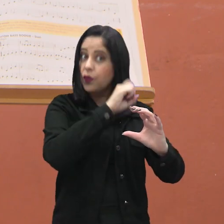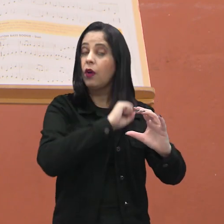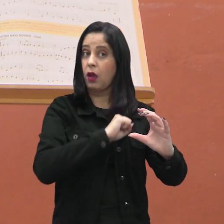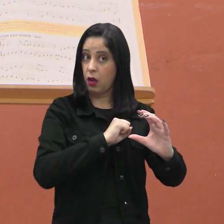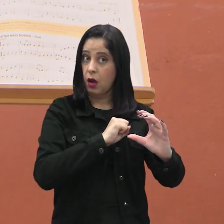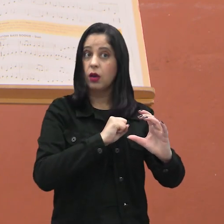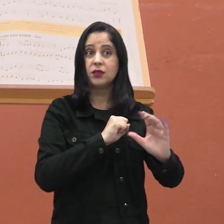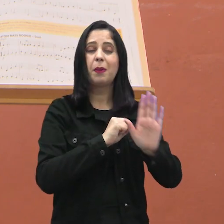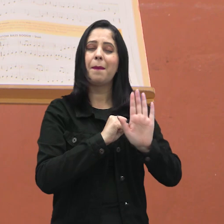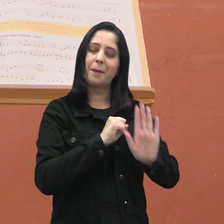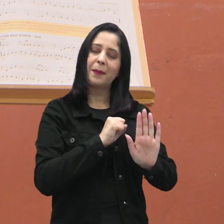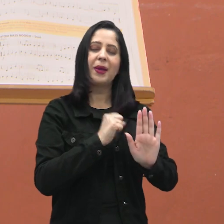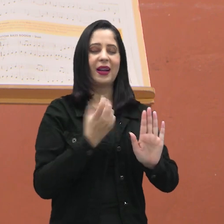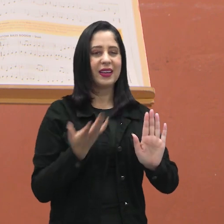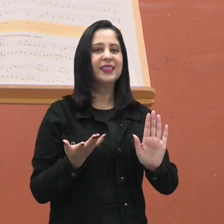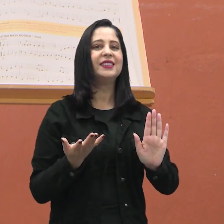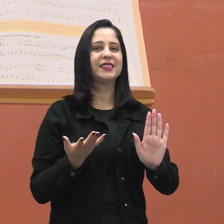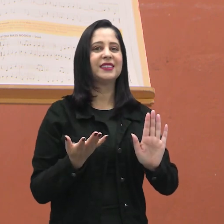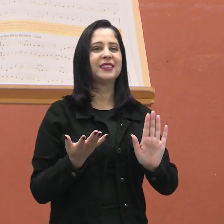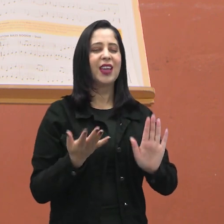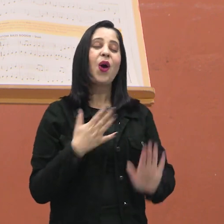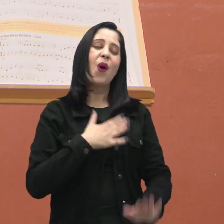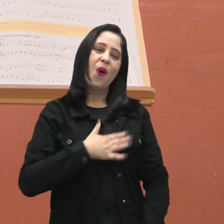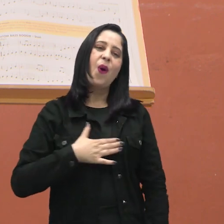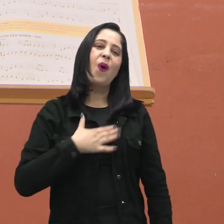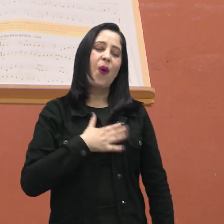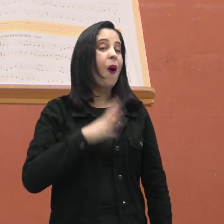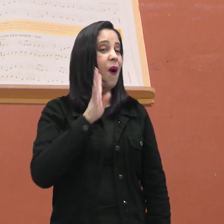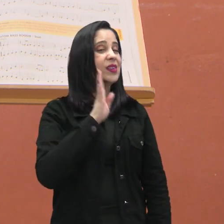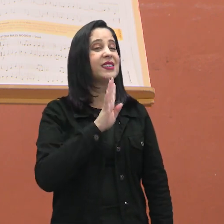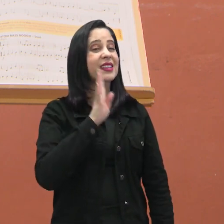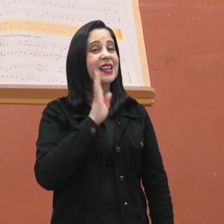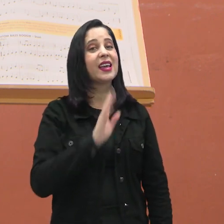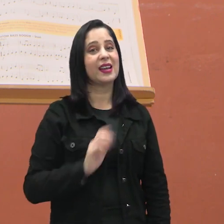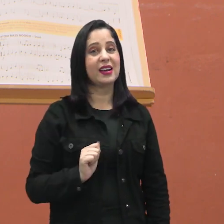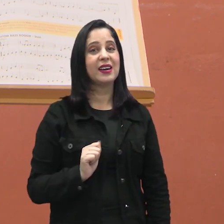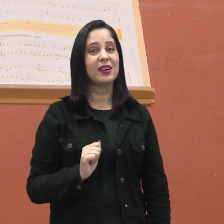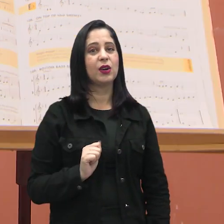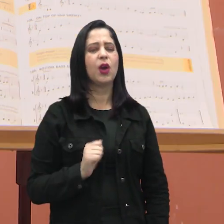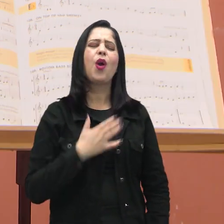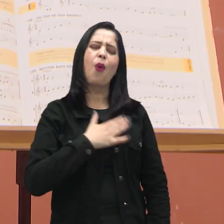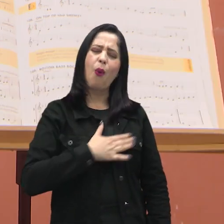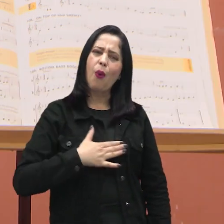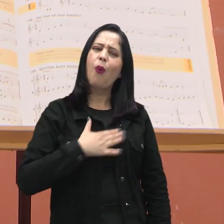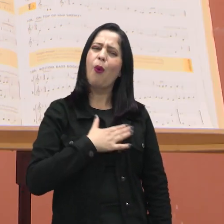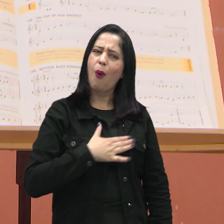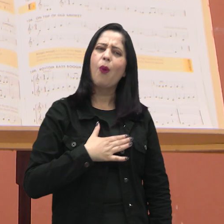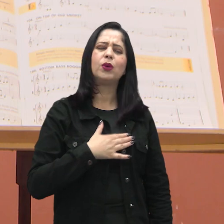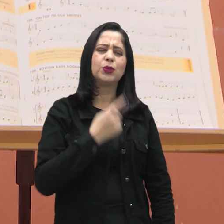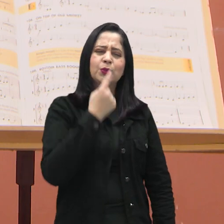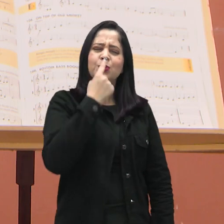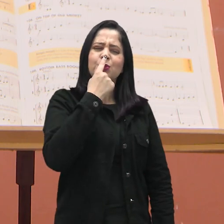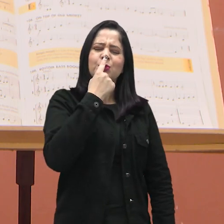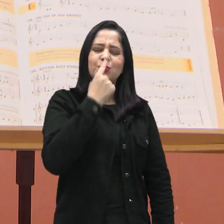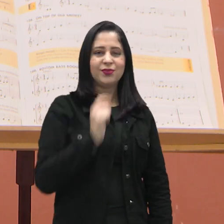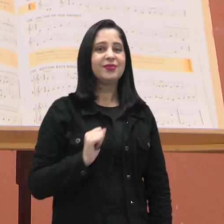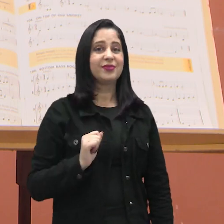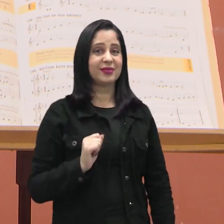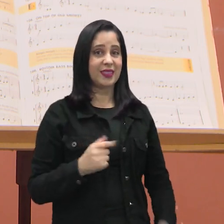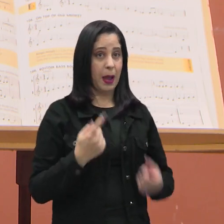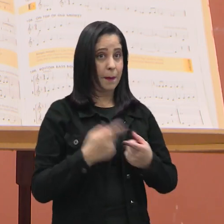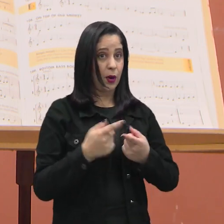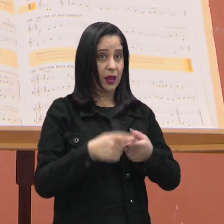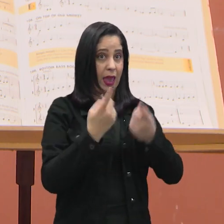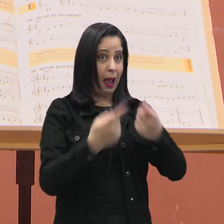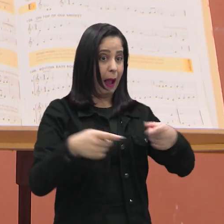de tocar, mas eu acho legal. A aula, eu gosto bastante